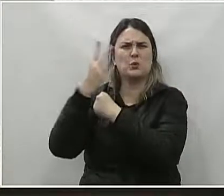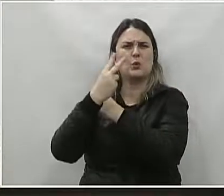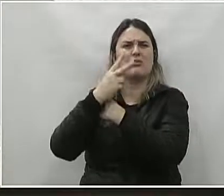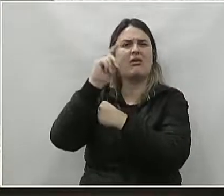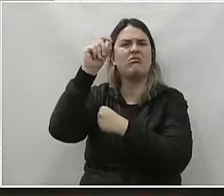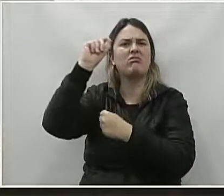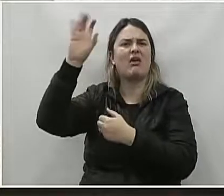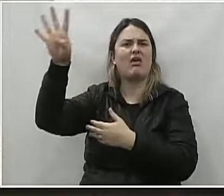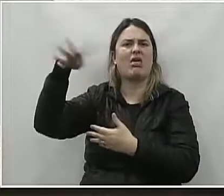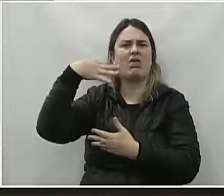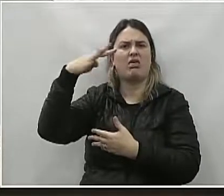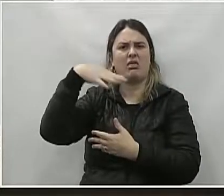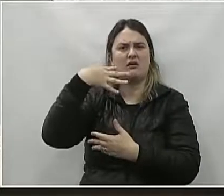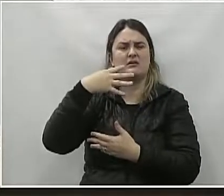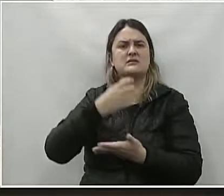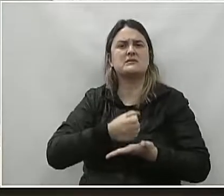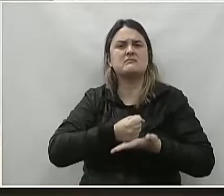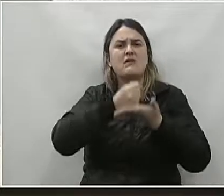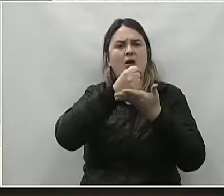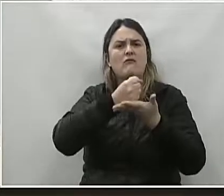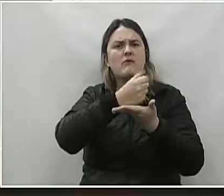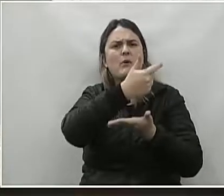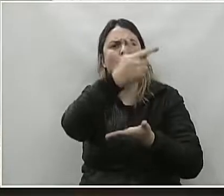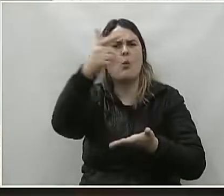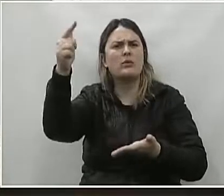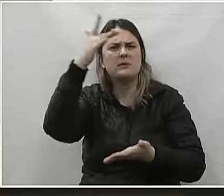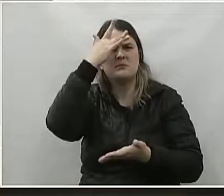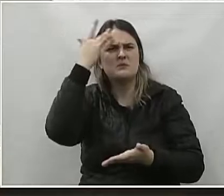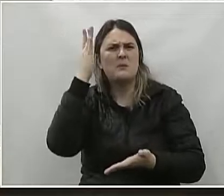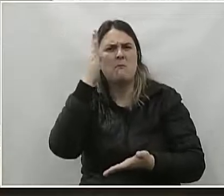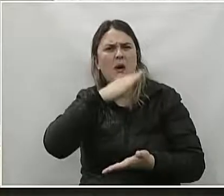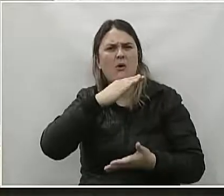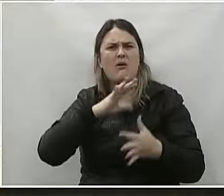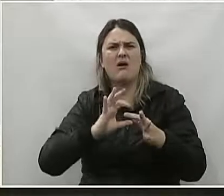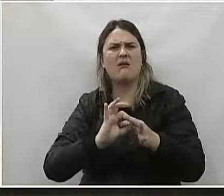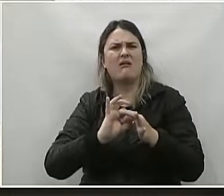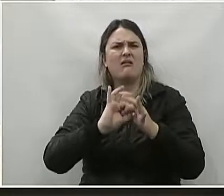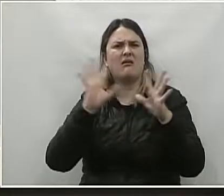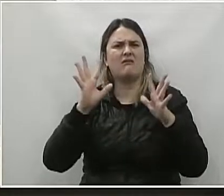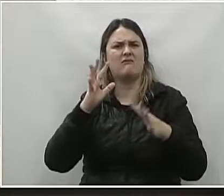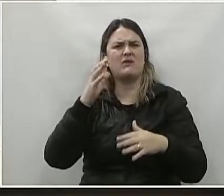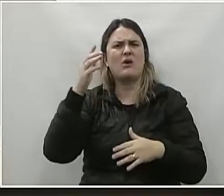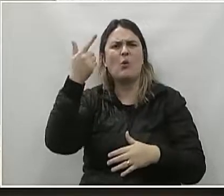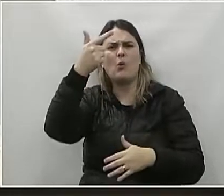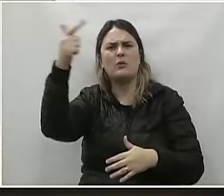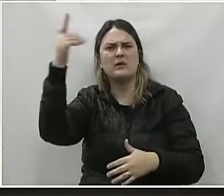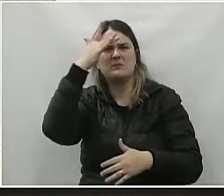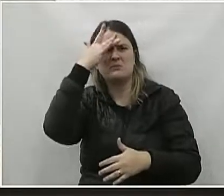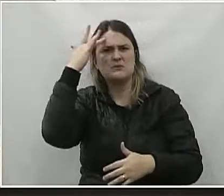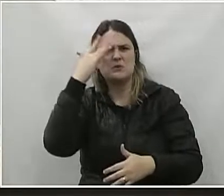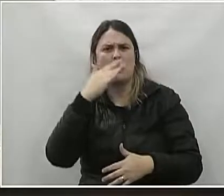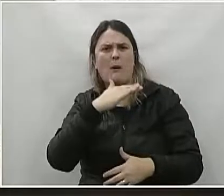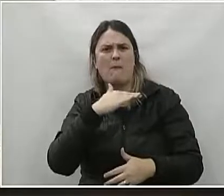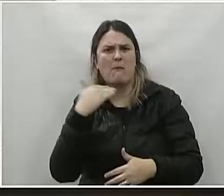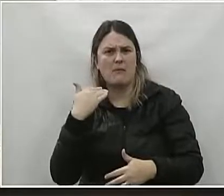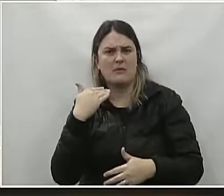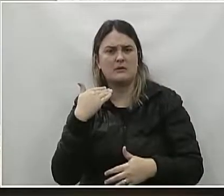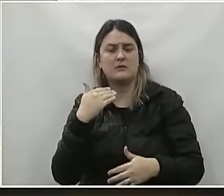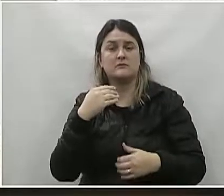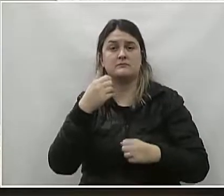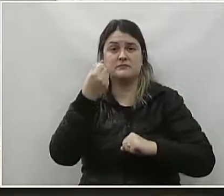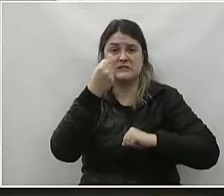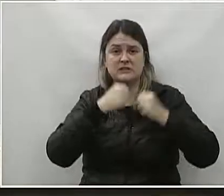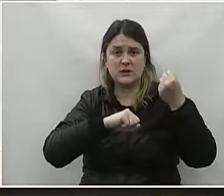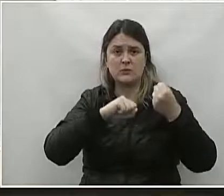atacam, salva-me dos homens maus, livra-me destes assassinos. Salmos 59, versículo 1